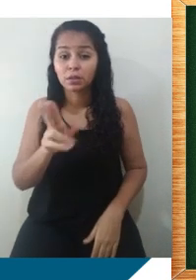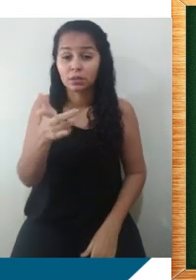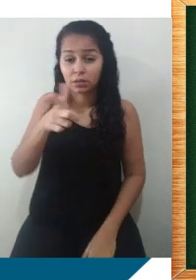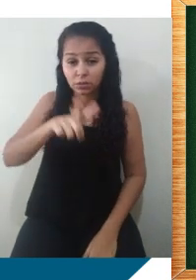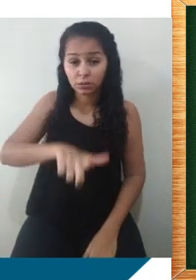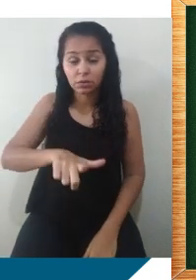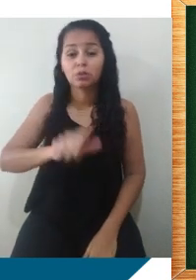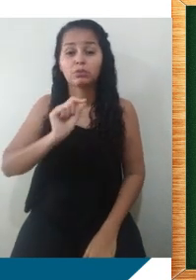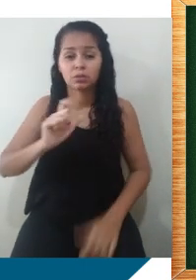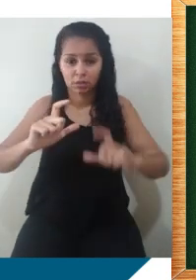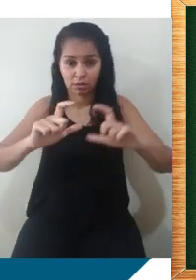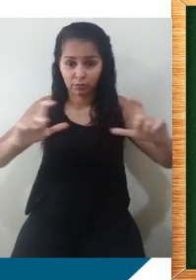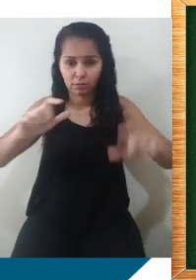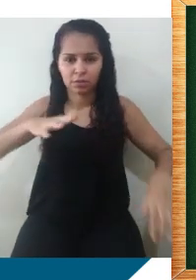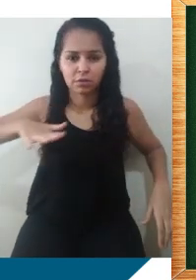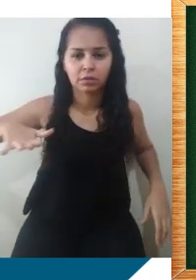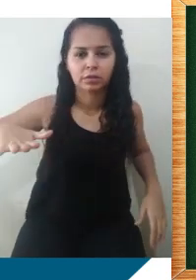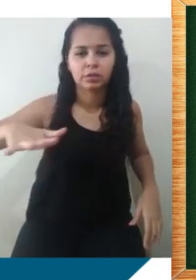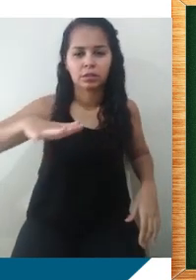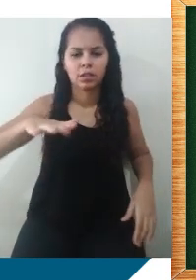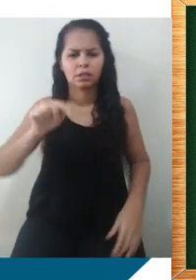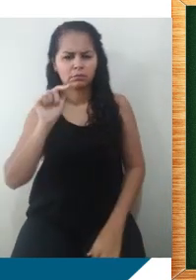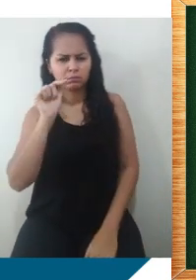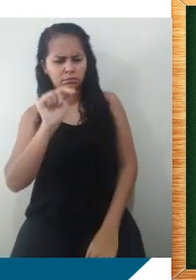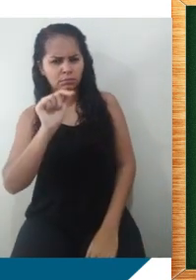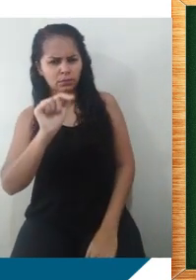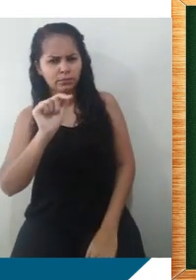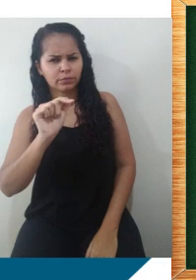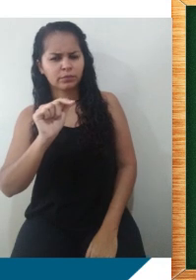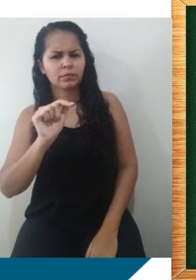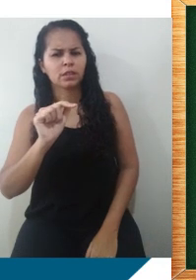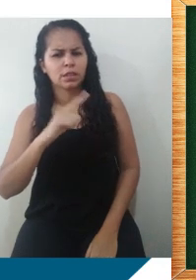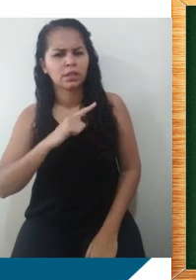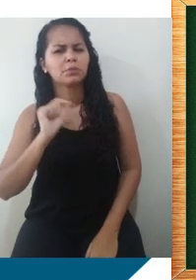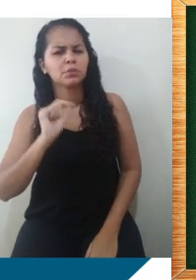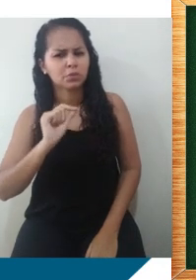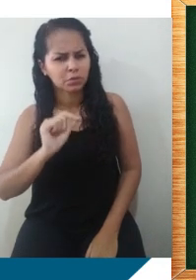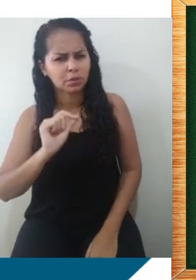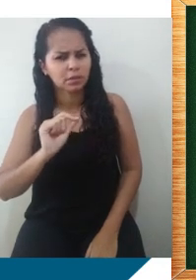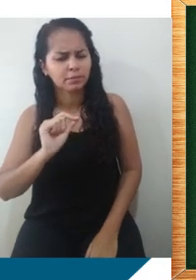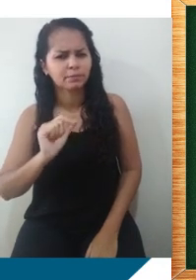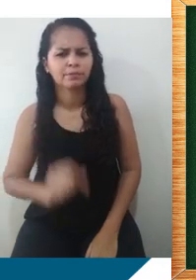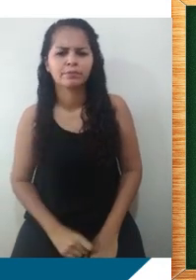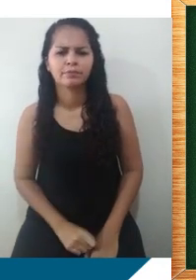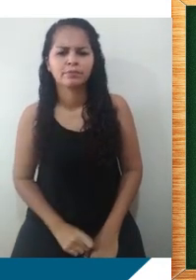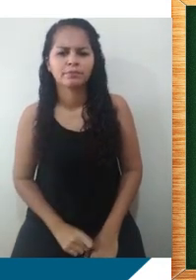termo geral será o último termo dessa sequência, o